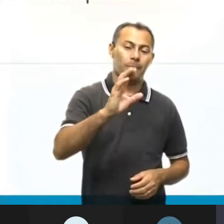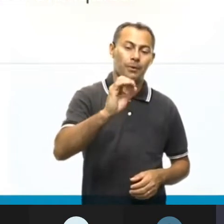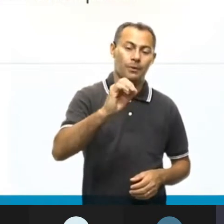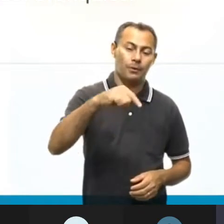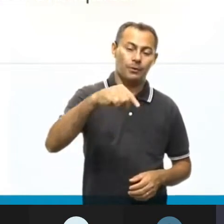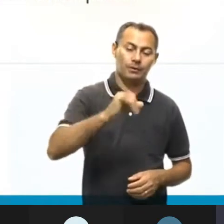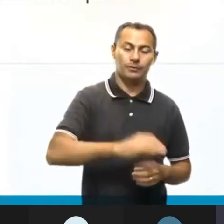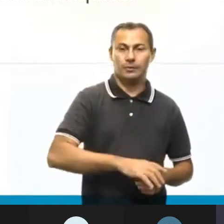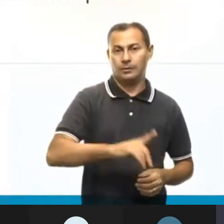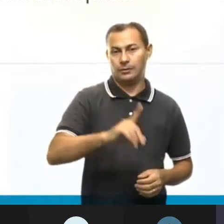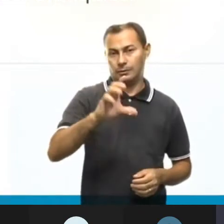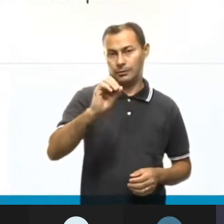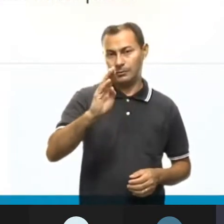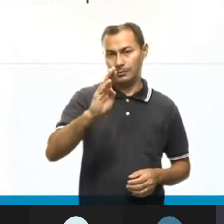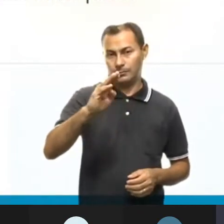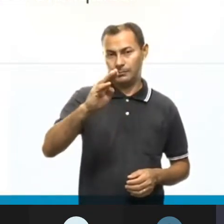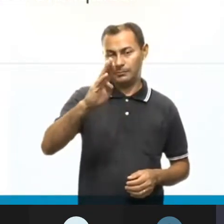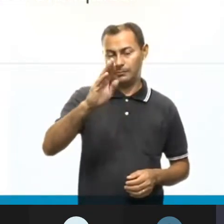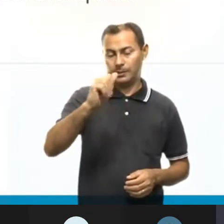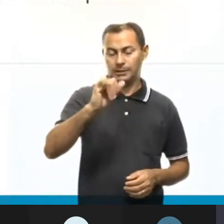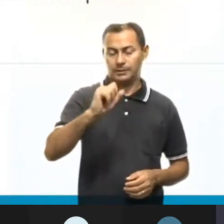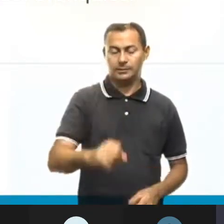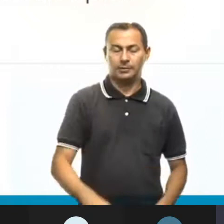lobares, tá? Lobares.